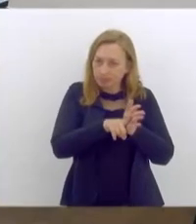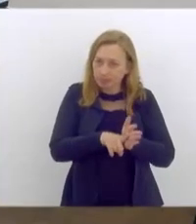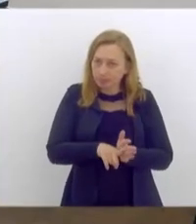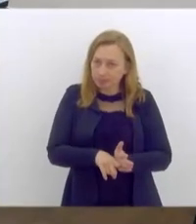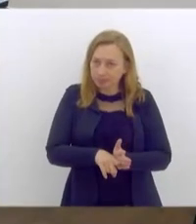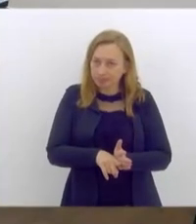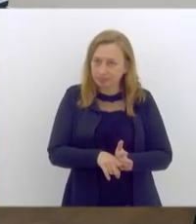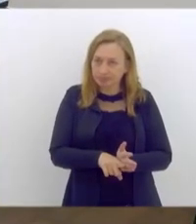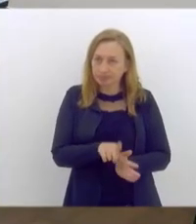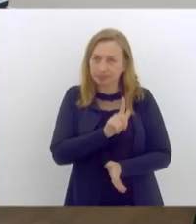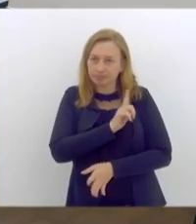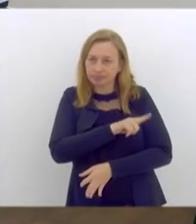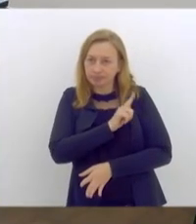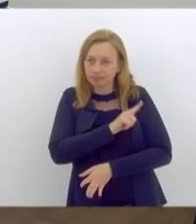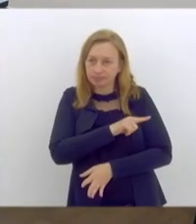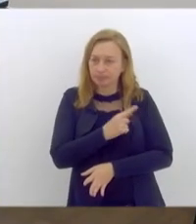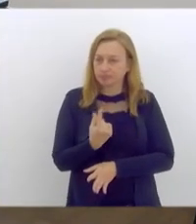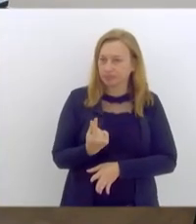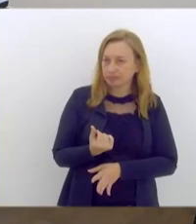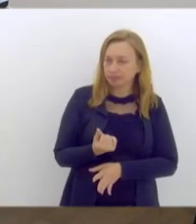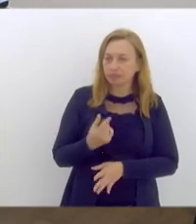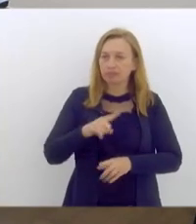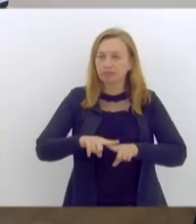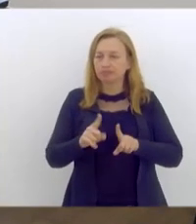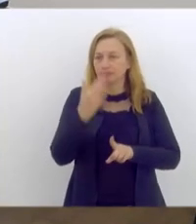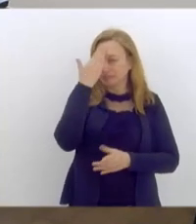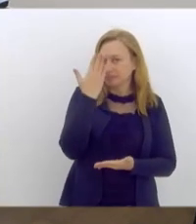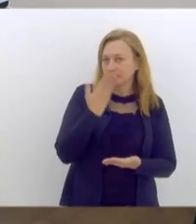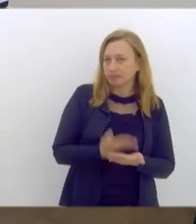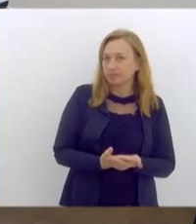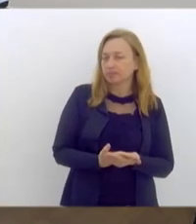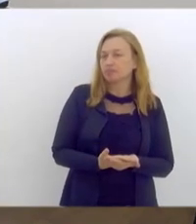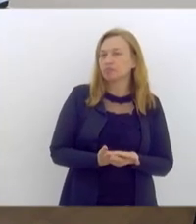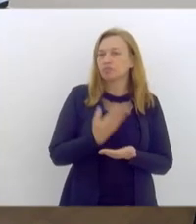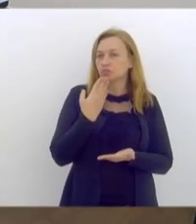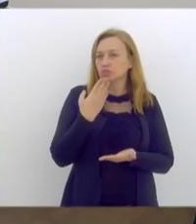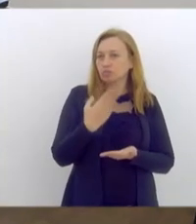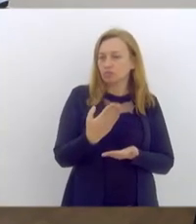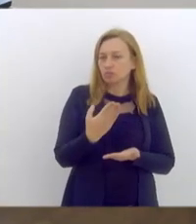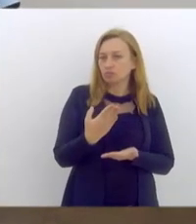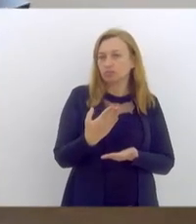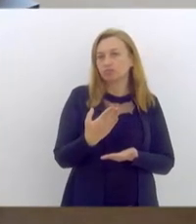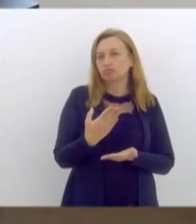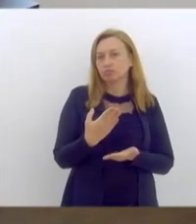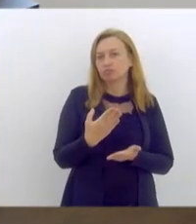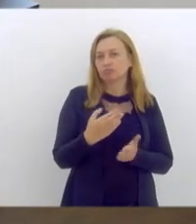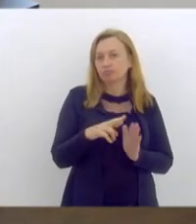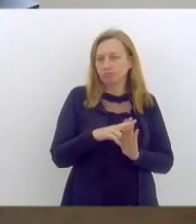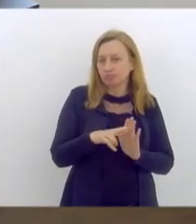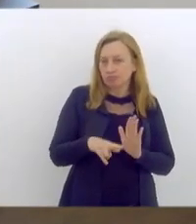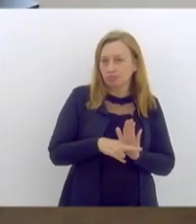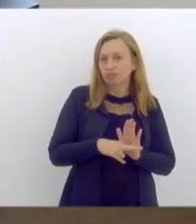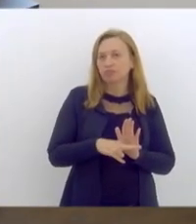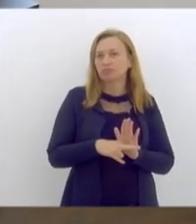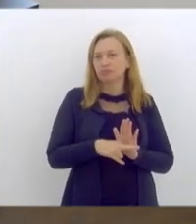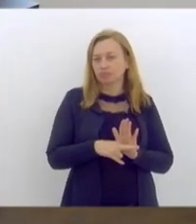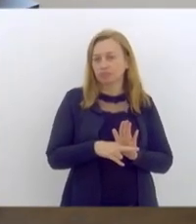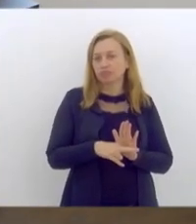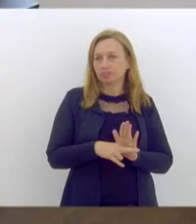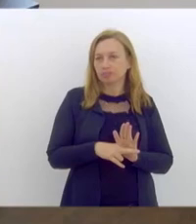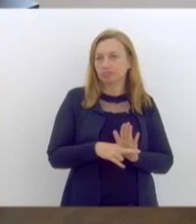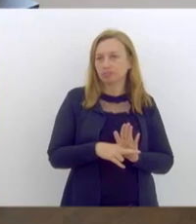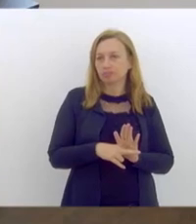gestão mas acredito que isso Deva gerar algum tipo de ressalva em relação as contas